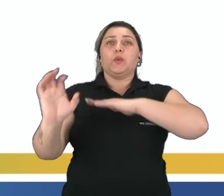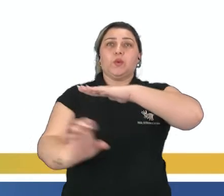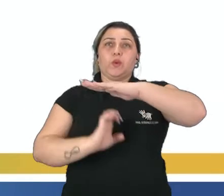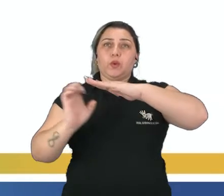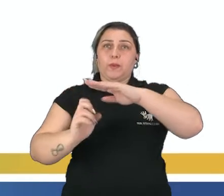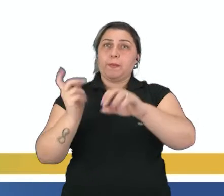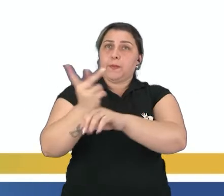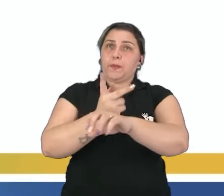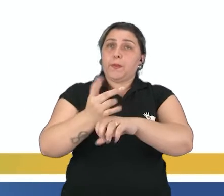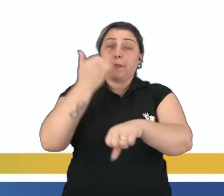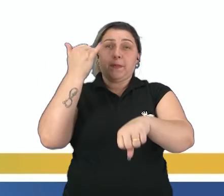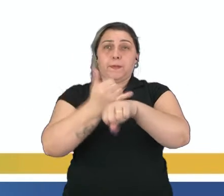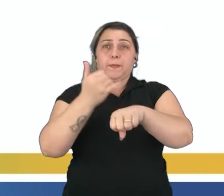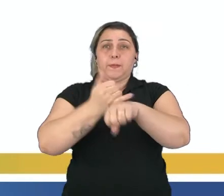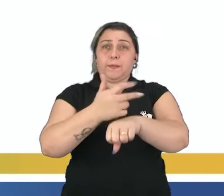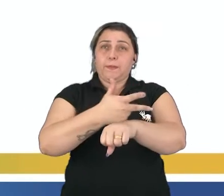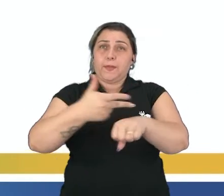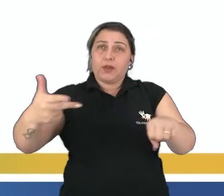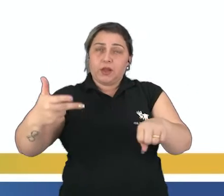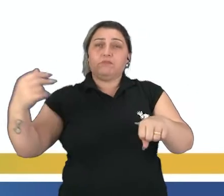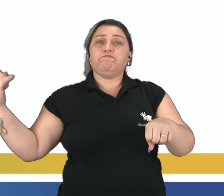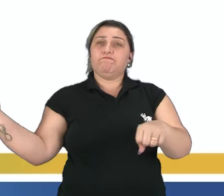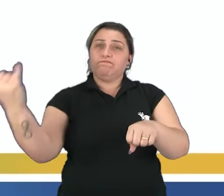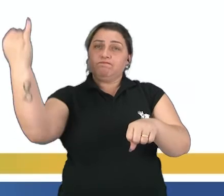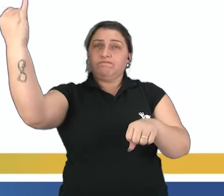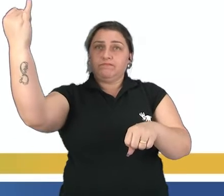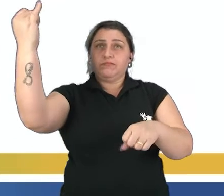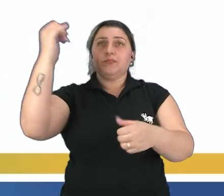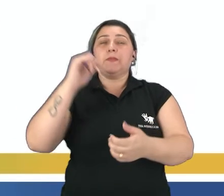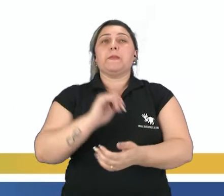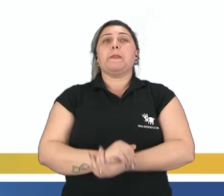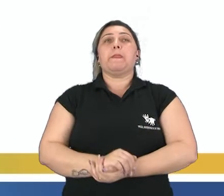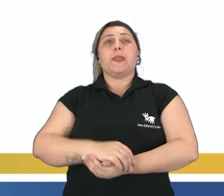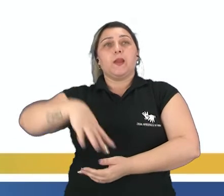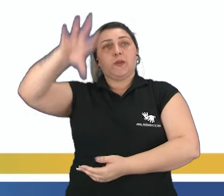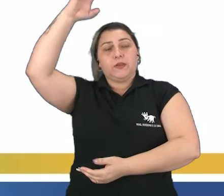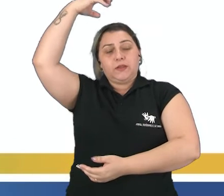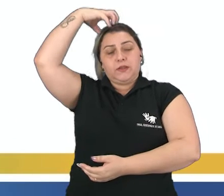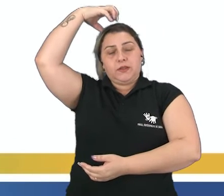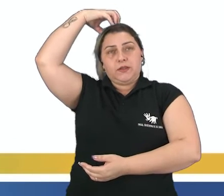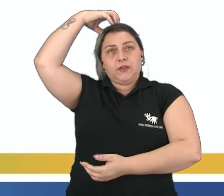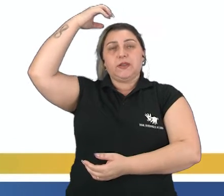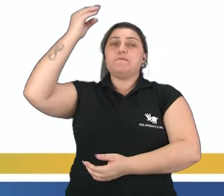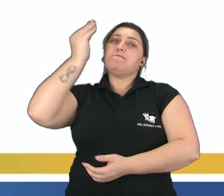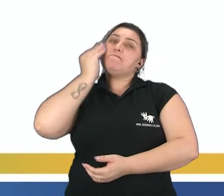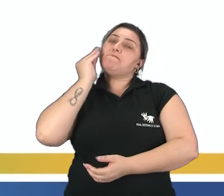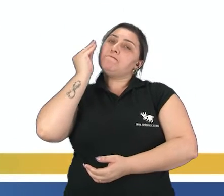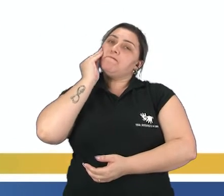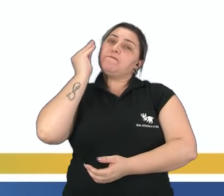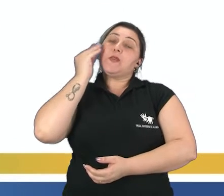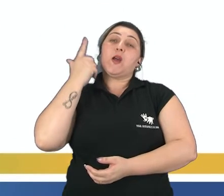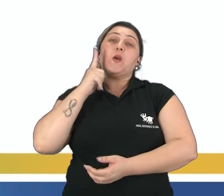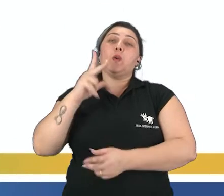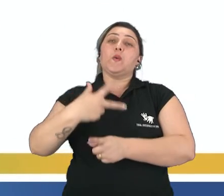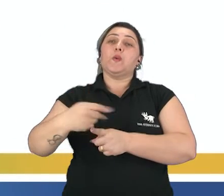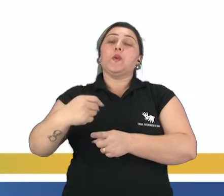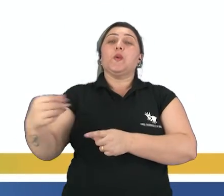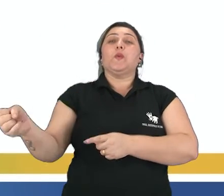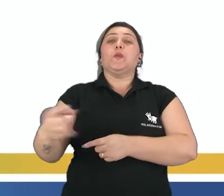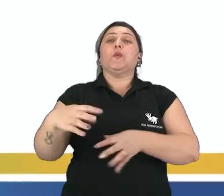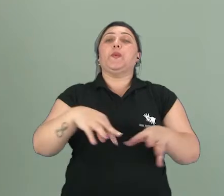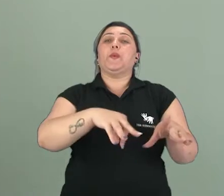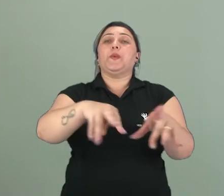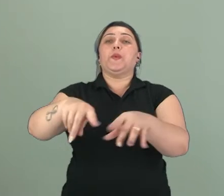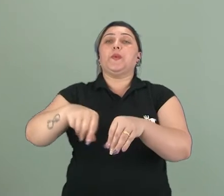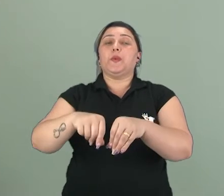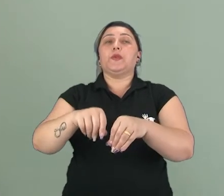Então, esse era o principal objetivo, principalmente, desses reis, que tentavam almejar conquistar novos territórios nesse